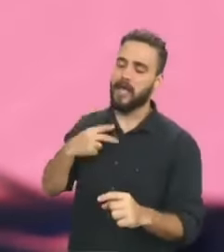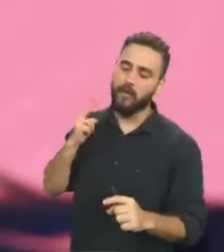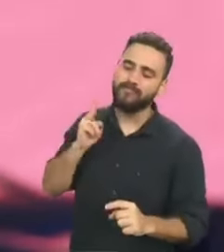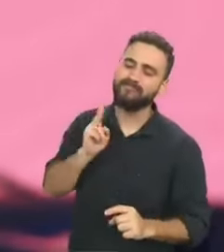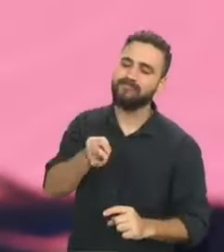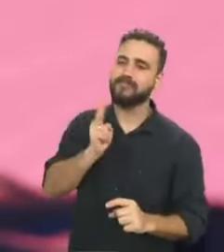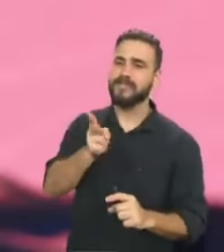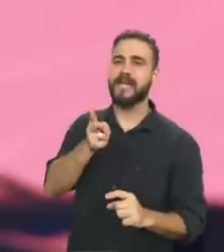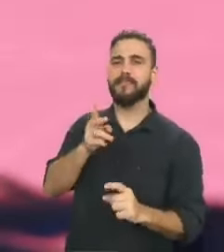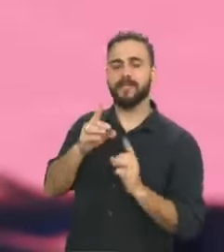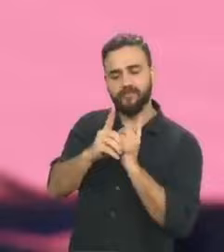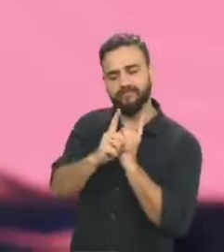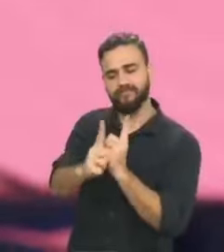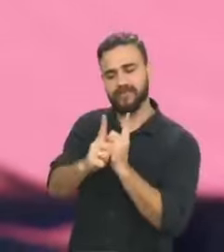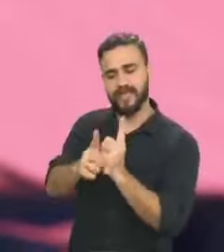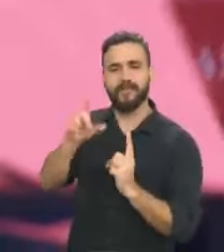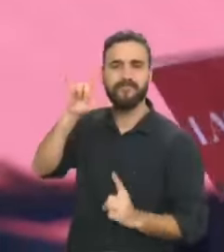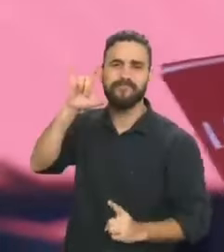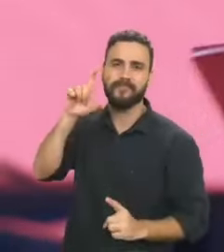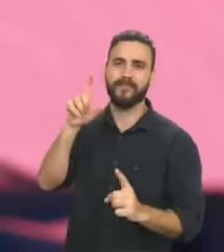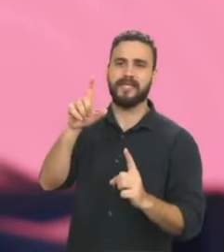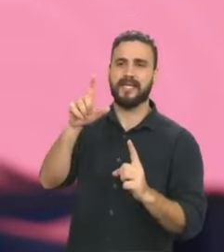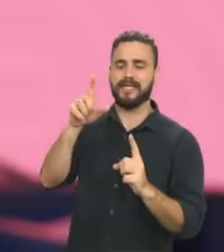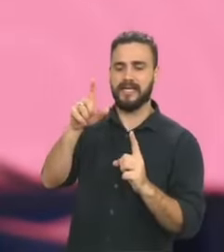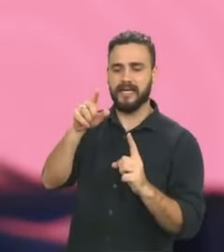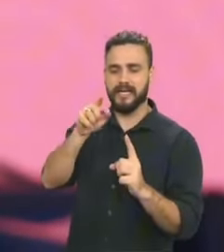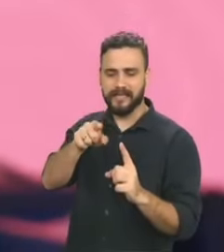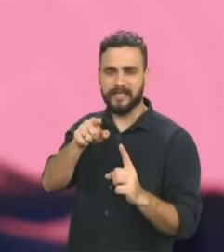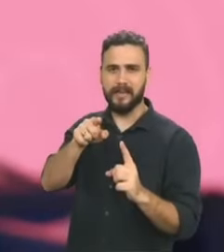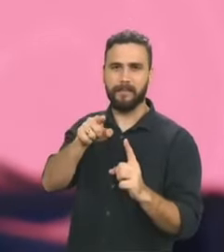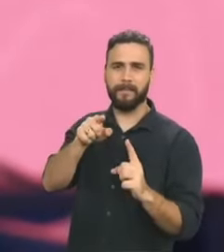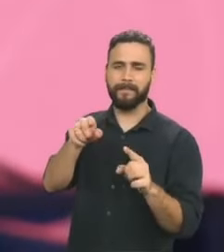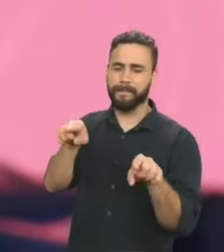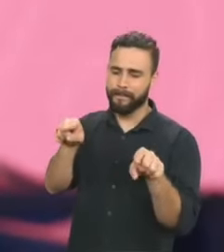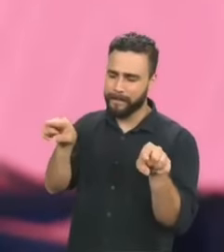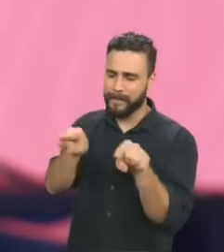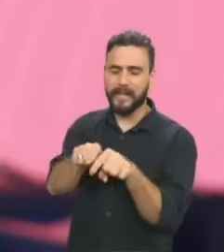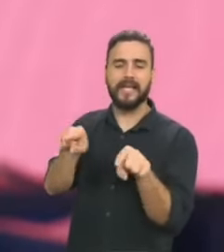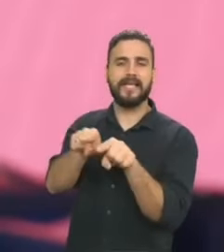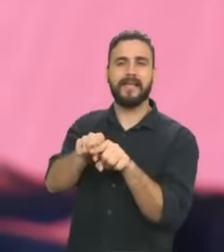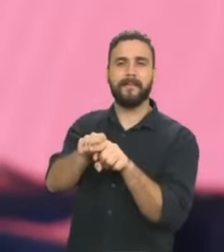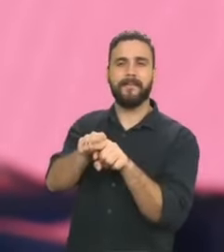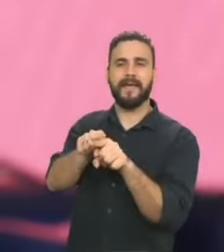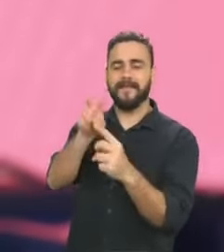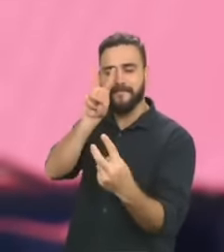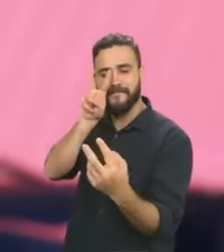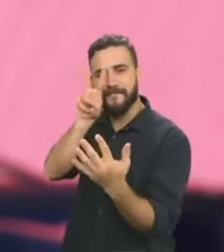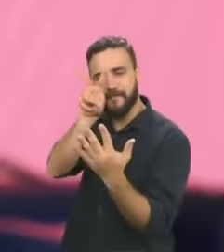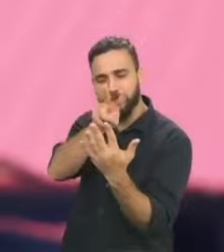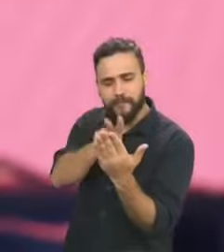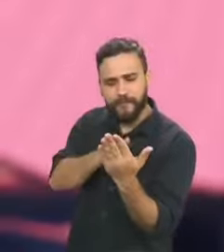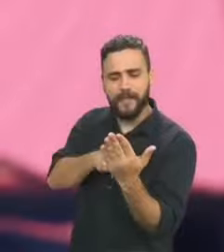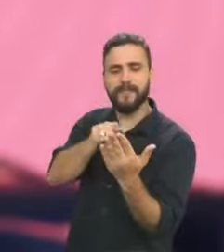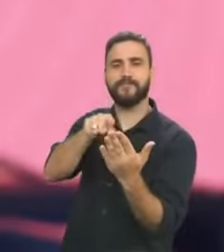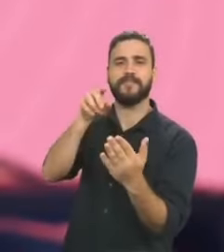sua equipe, vocês estiveram em Jerusalém agora, levando ali